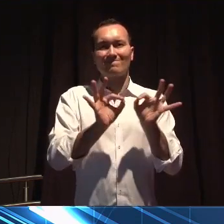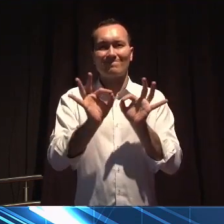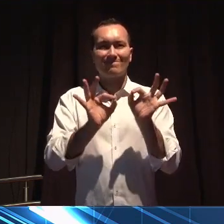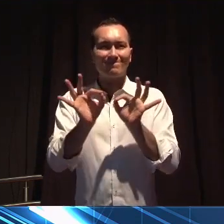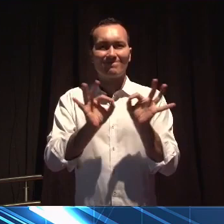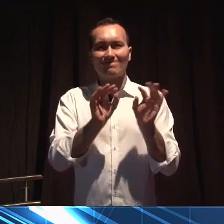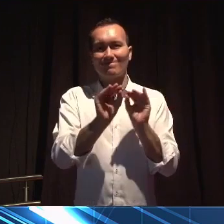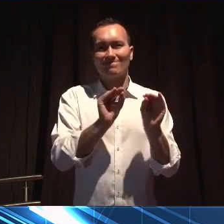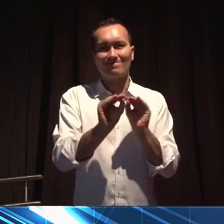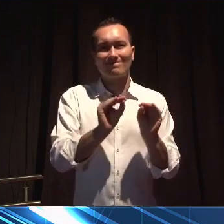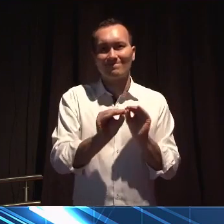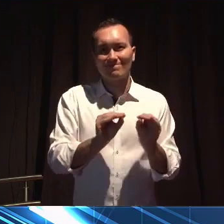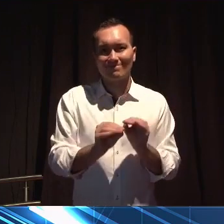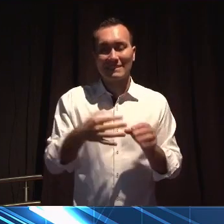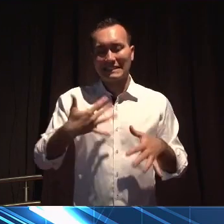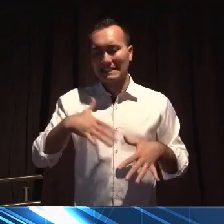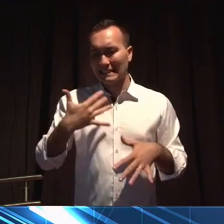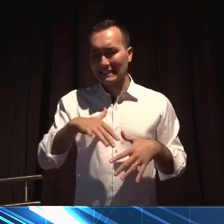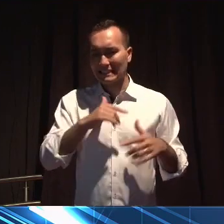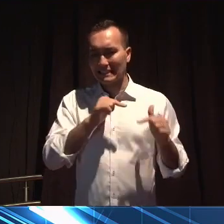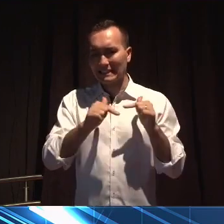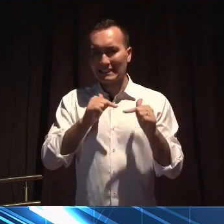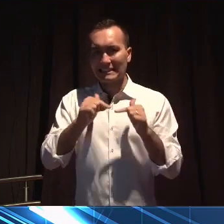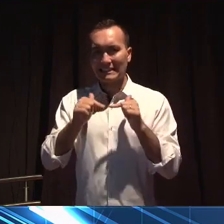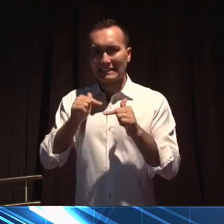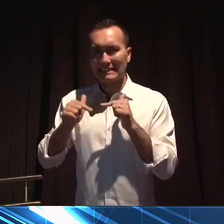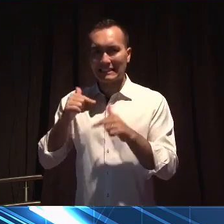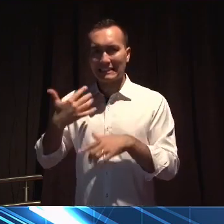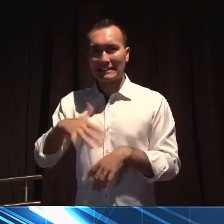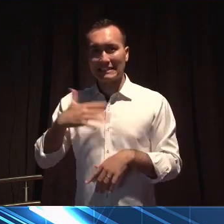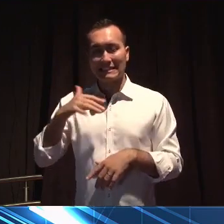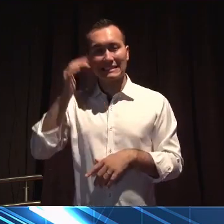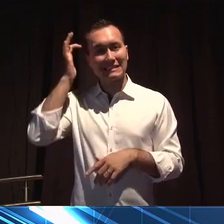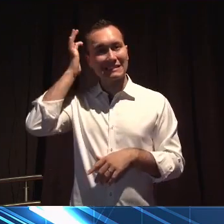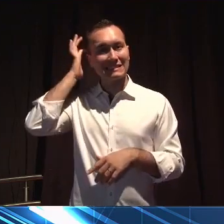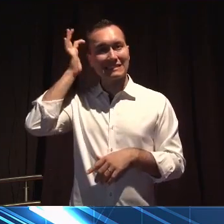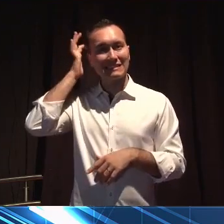original. Então, isso deu um certo trabalho, mas nos permitiu ter um controle total do ambiente